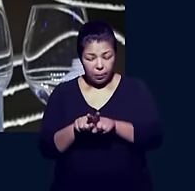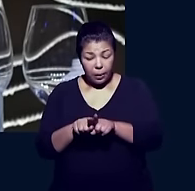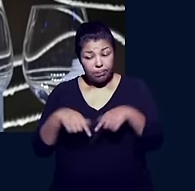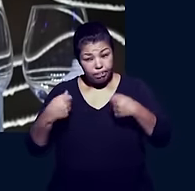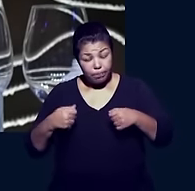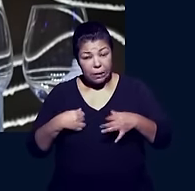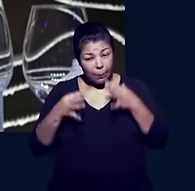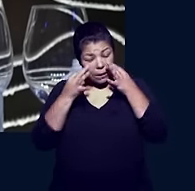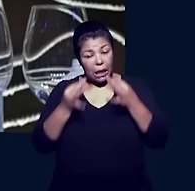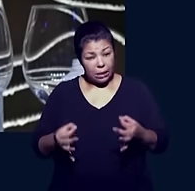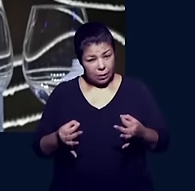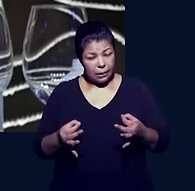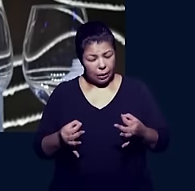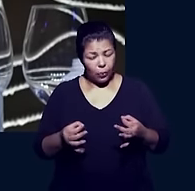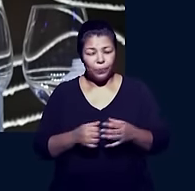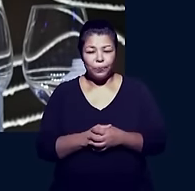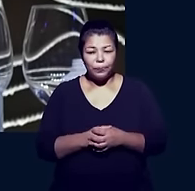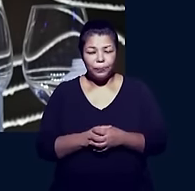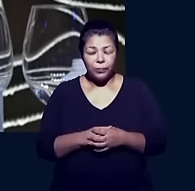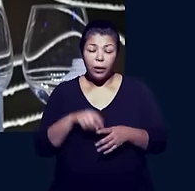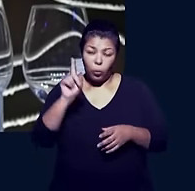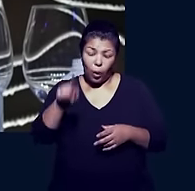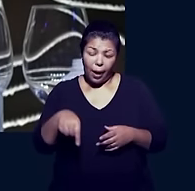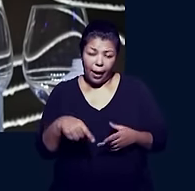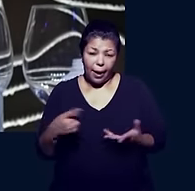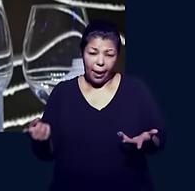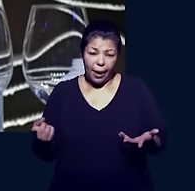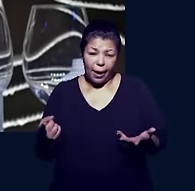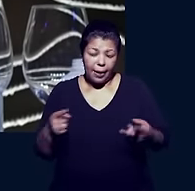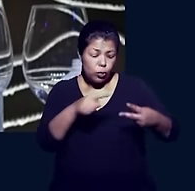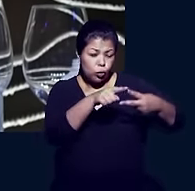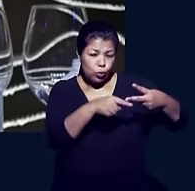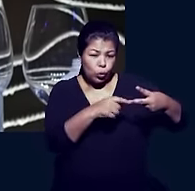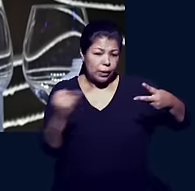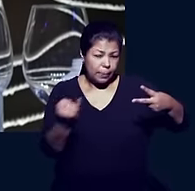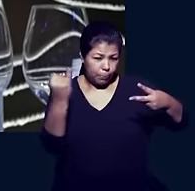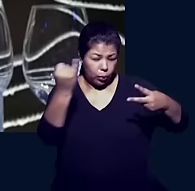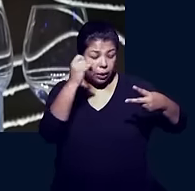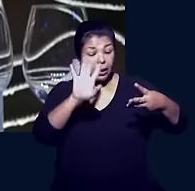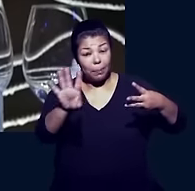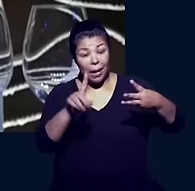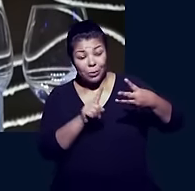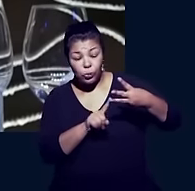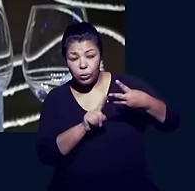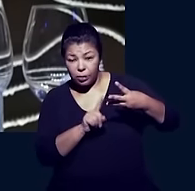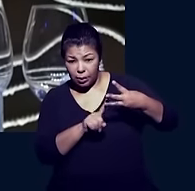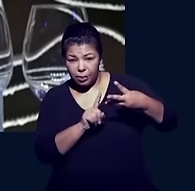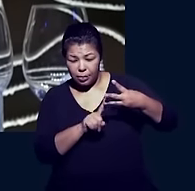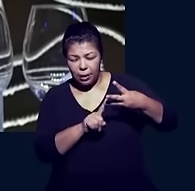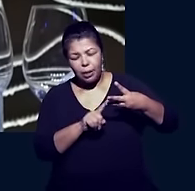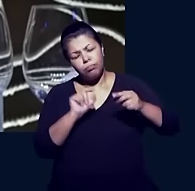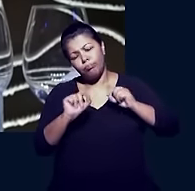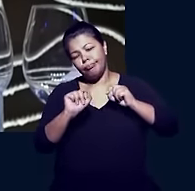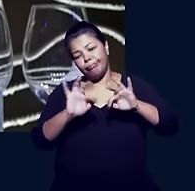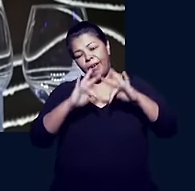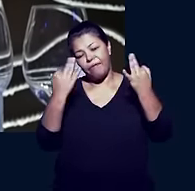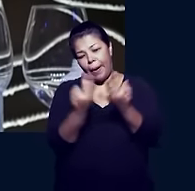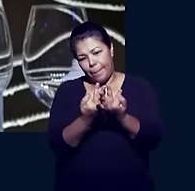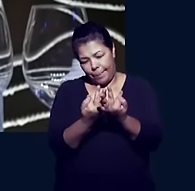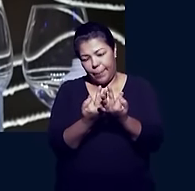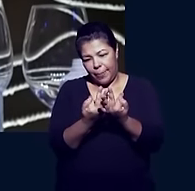reagir E esses são dois canais fundamentais e um terceiro é que de fato as famílias e as empresas Americanas se